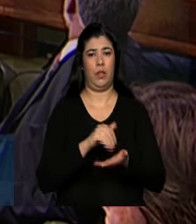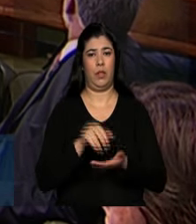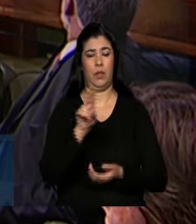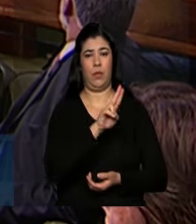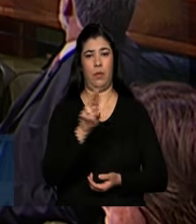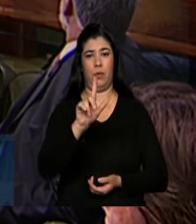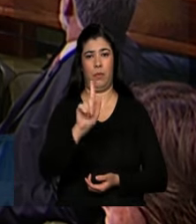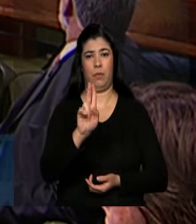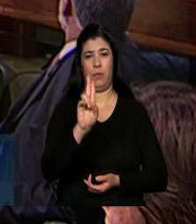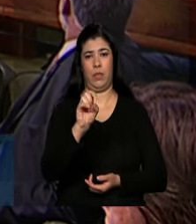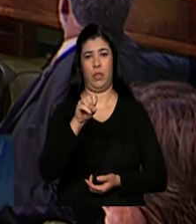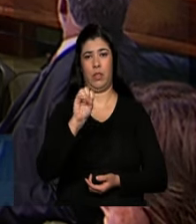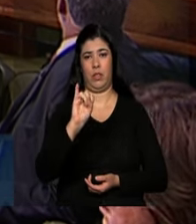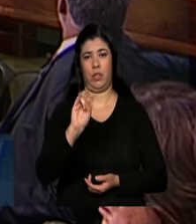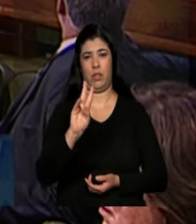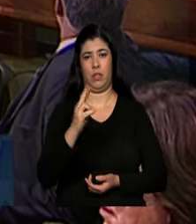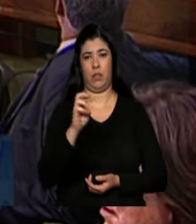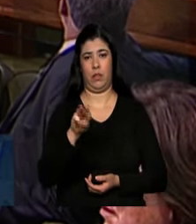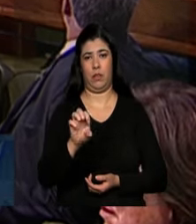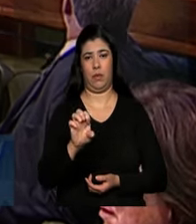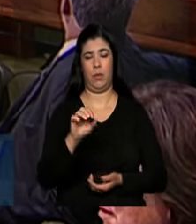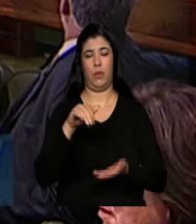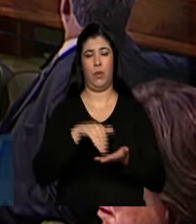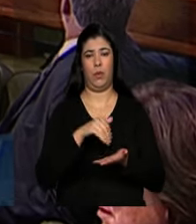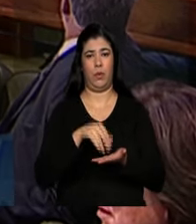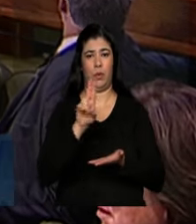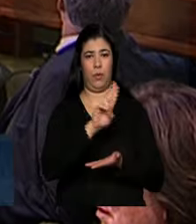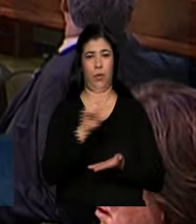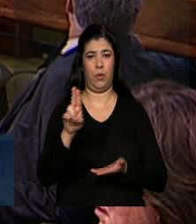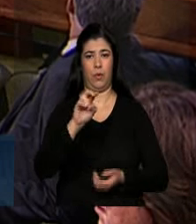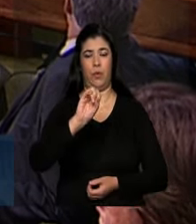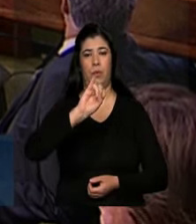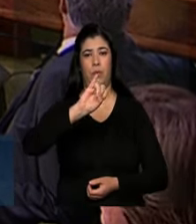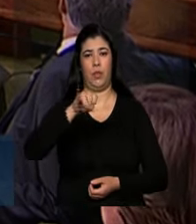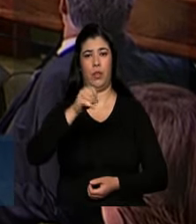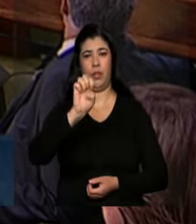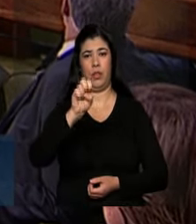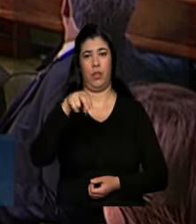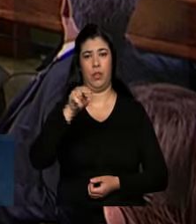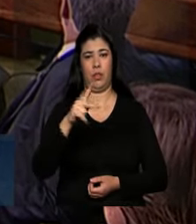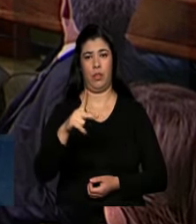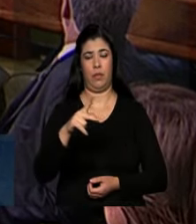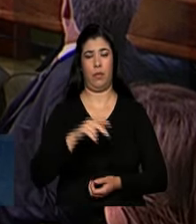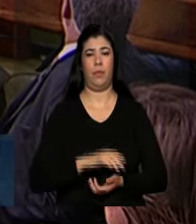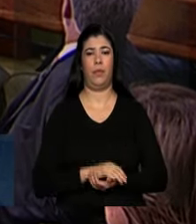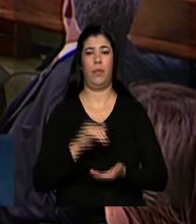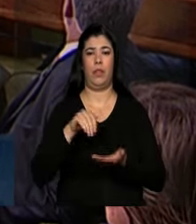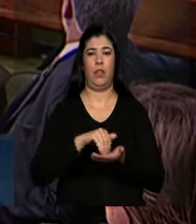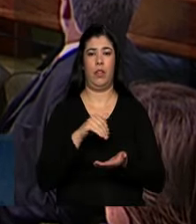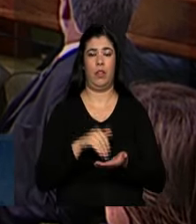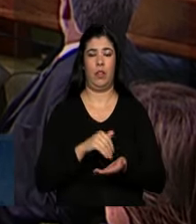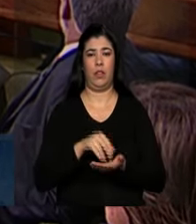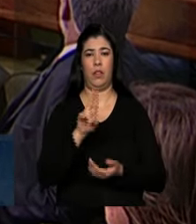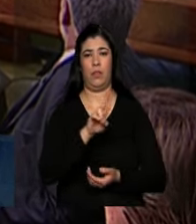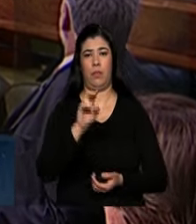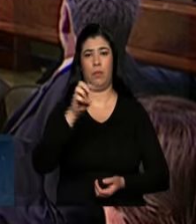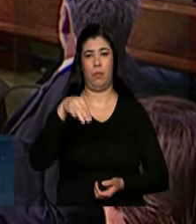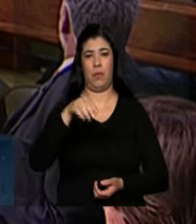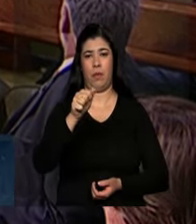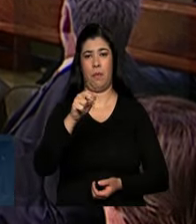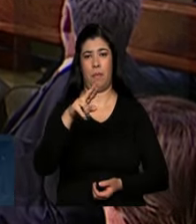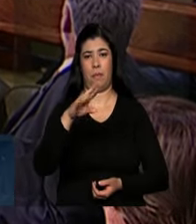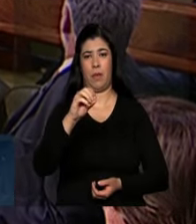secretário Guilherme Smagnotto, secretário Jean-Pierre Bianchi, secretário Marcos Maciel